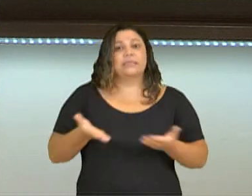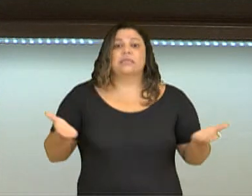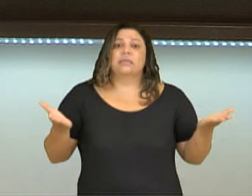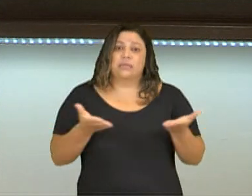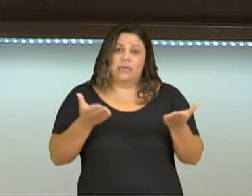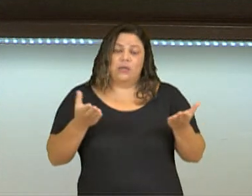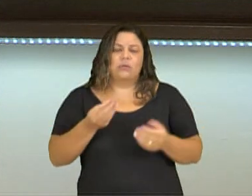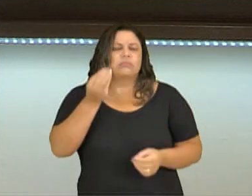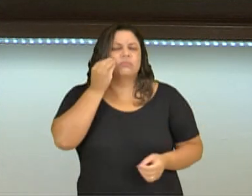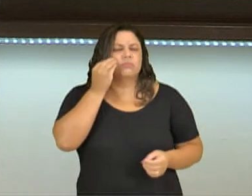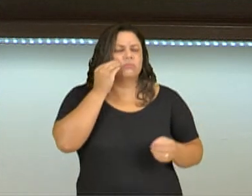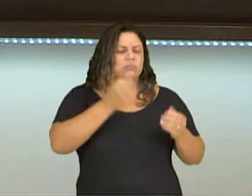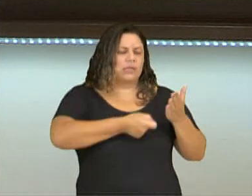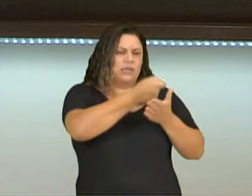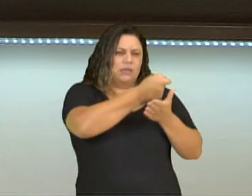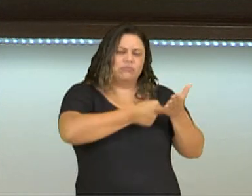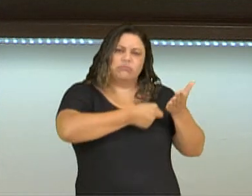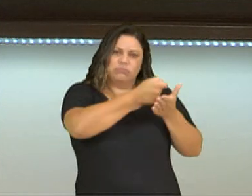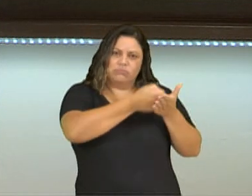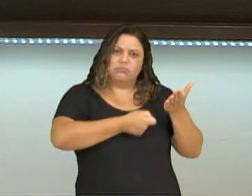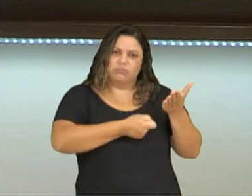tentar elaborar uma resposta aí,